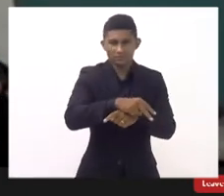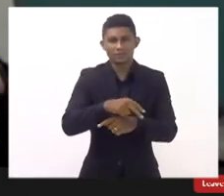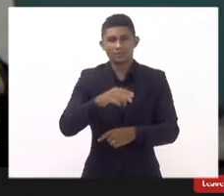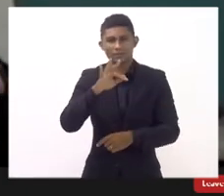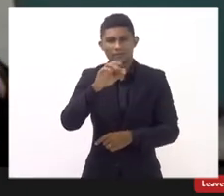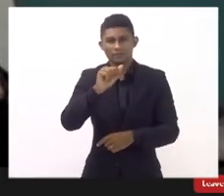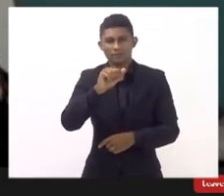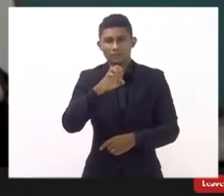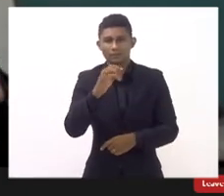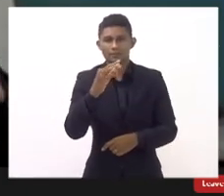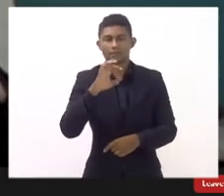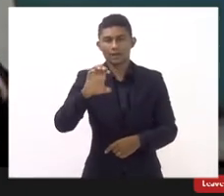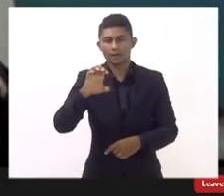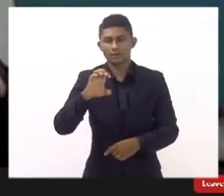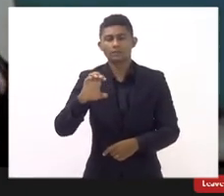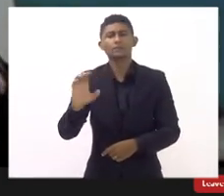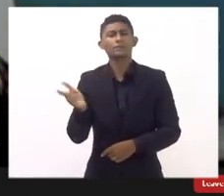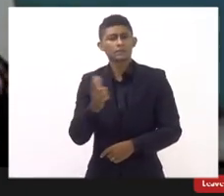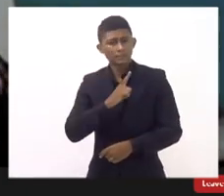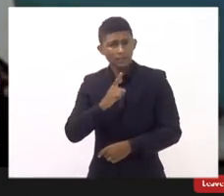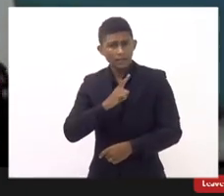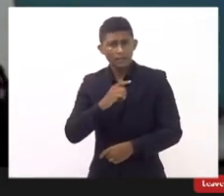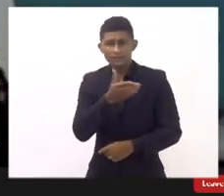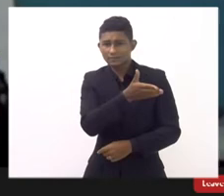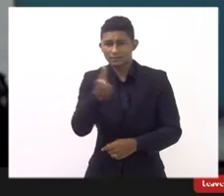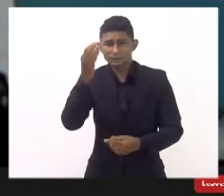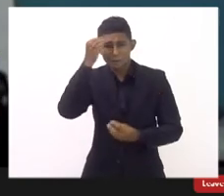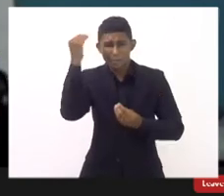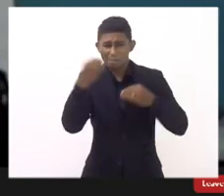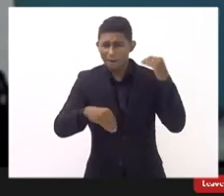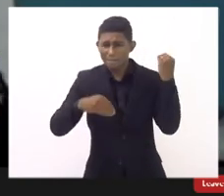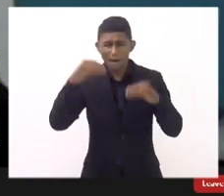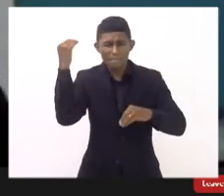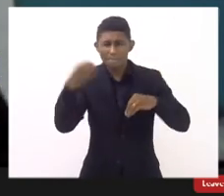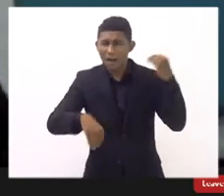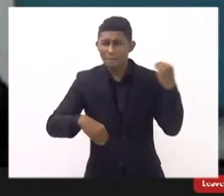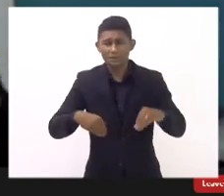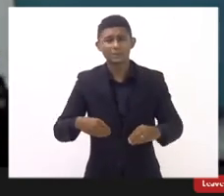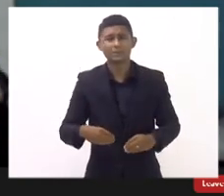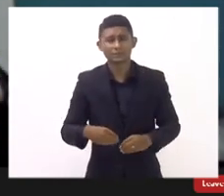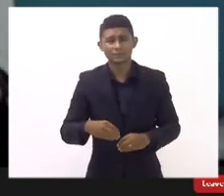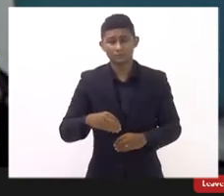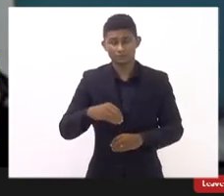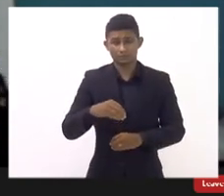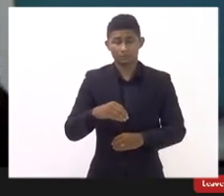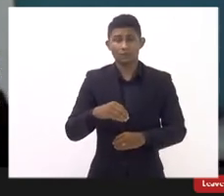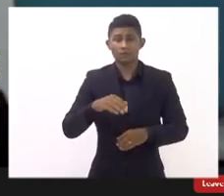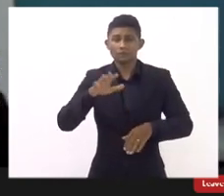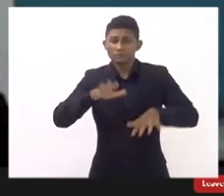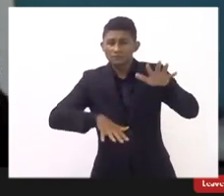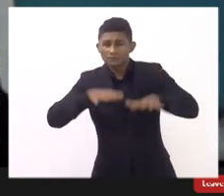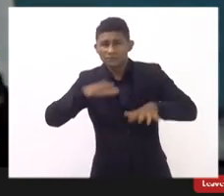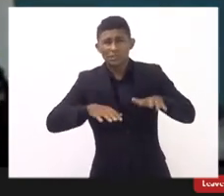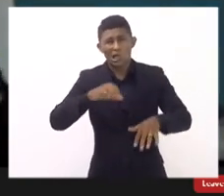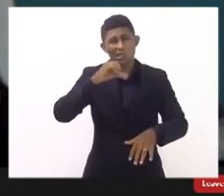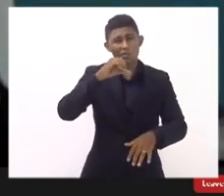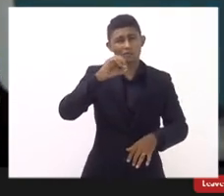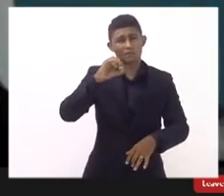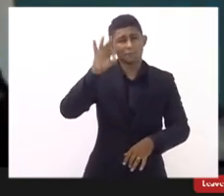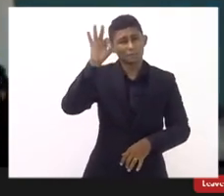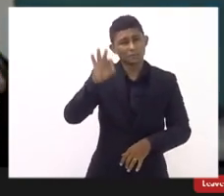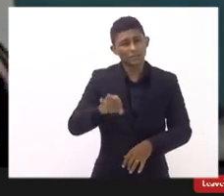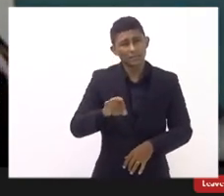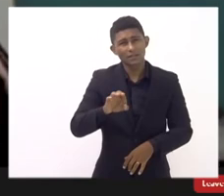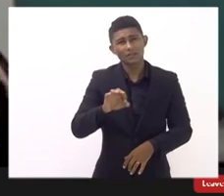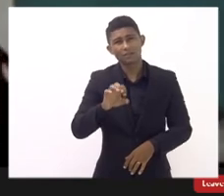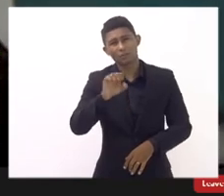subsequente, a gente vai tendo uma perda de alunos muito grande. E em 90% dos casos, 80% e pouco, 90% dos casos que a